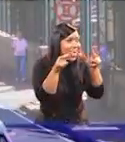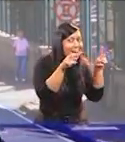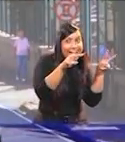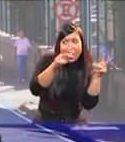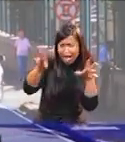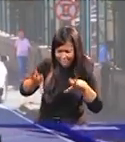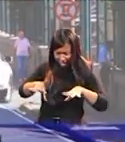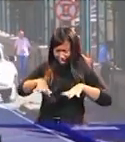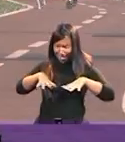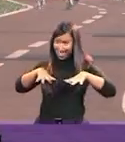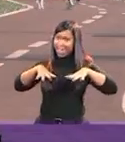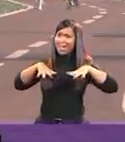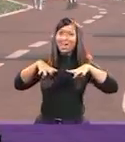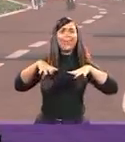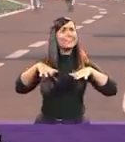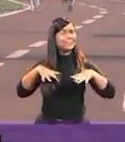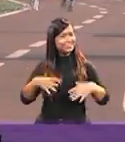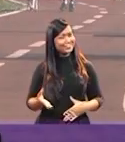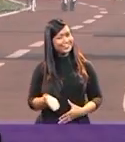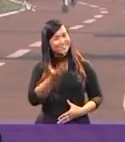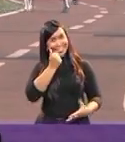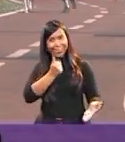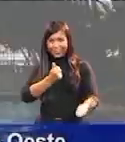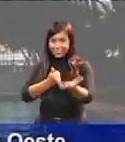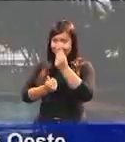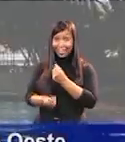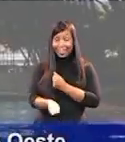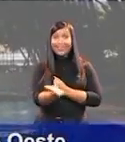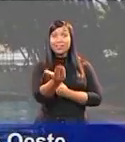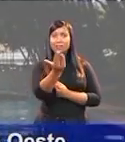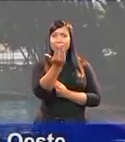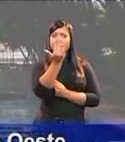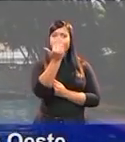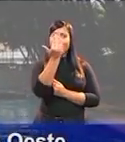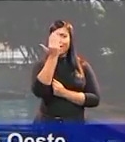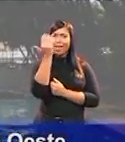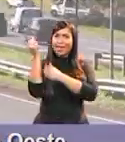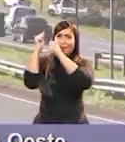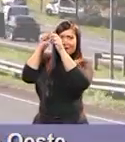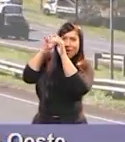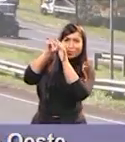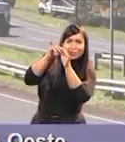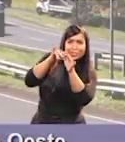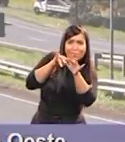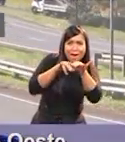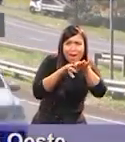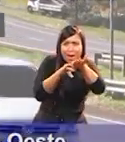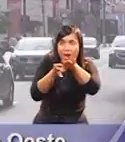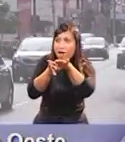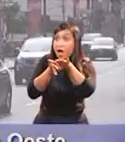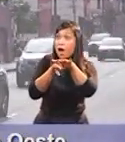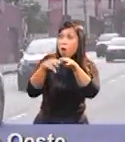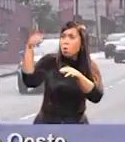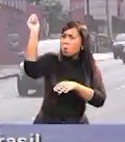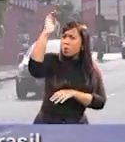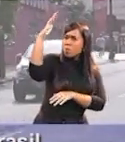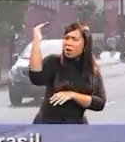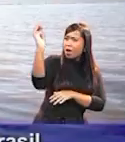ver esta gente viril, vem conosco que vamos pro